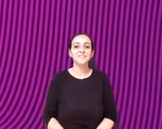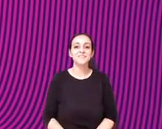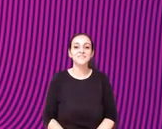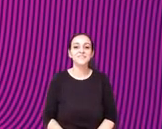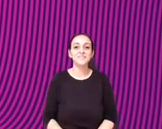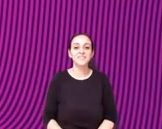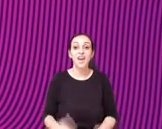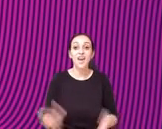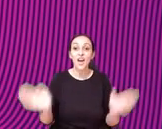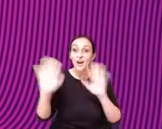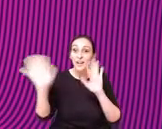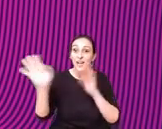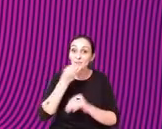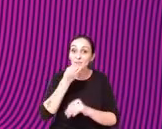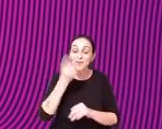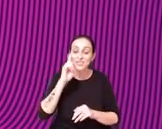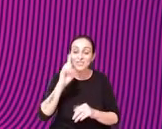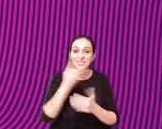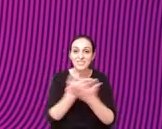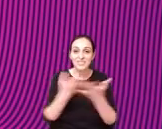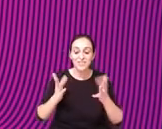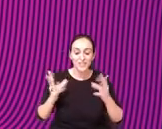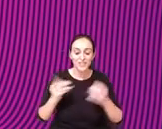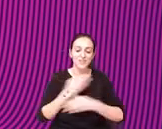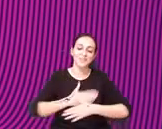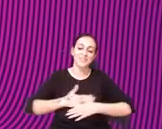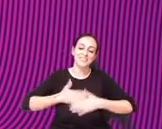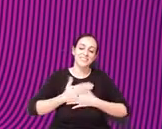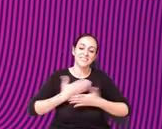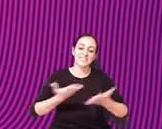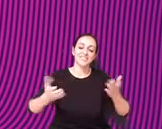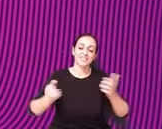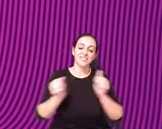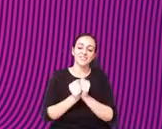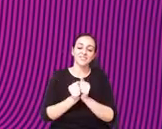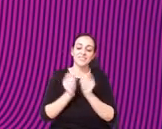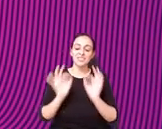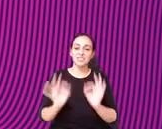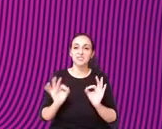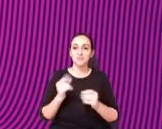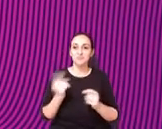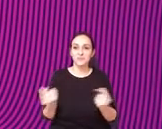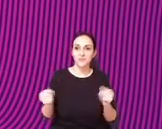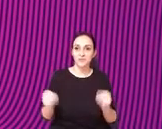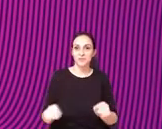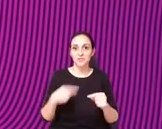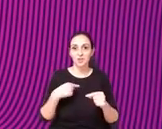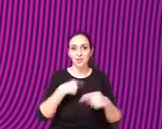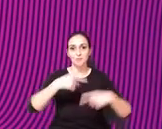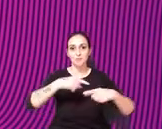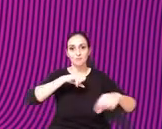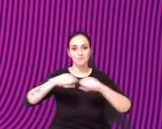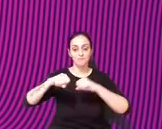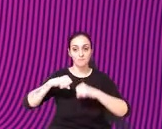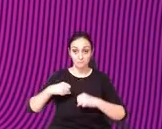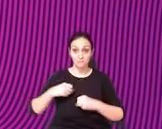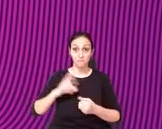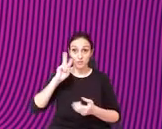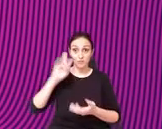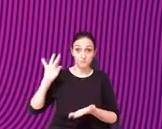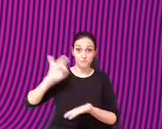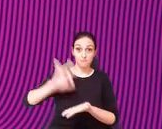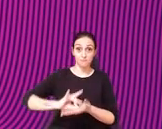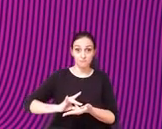Olá, bom dia a todos. É um prazer estar aqui com vocês para nós entrarmos agora numa discussão de um caso clínico que tem